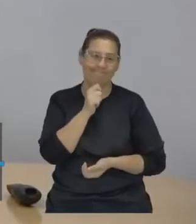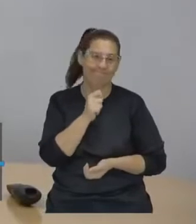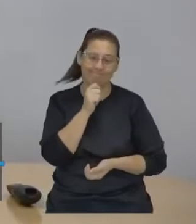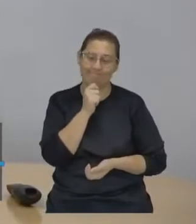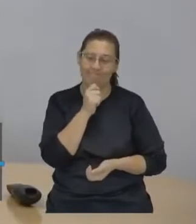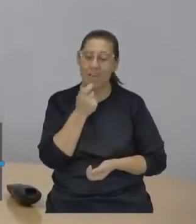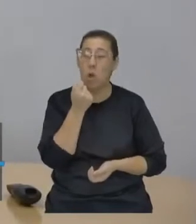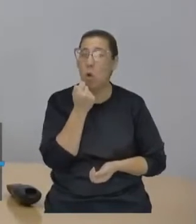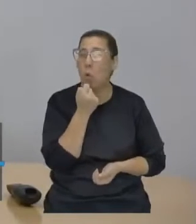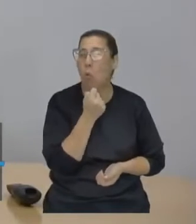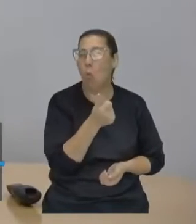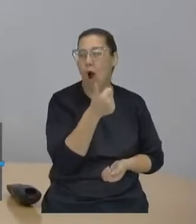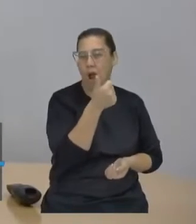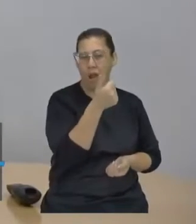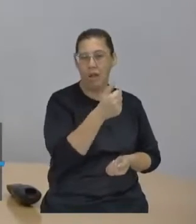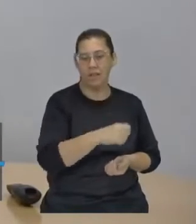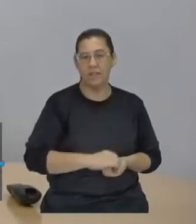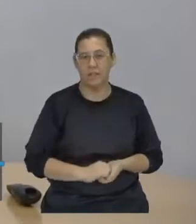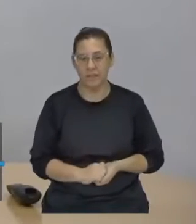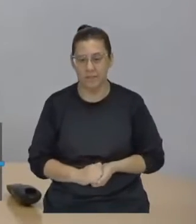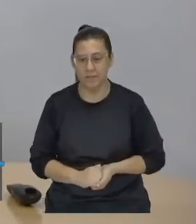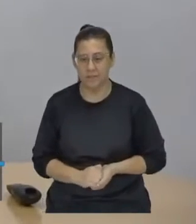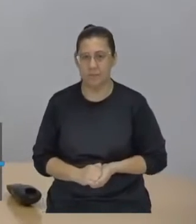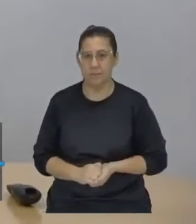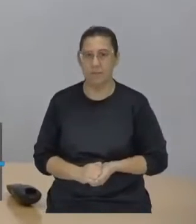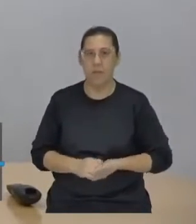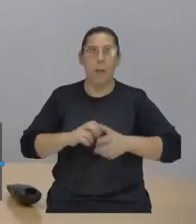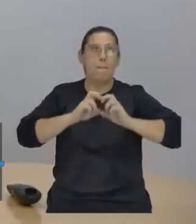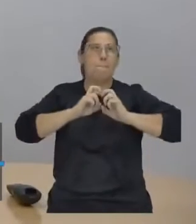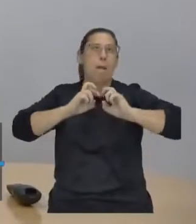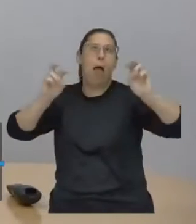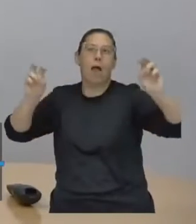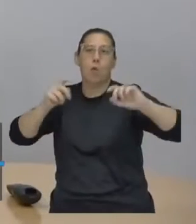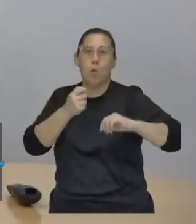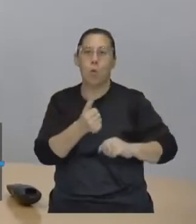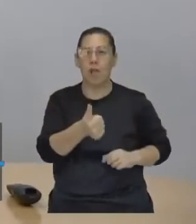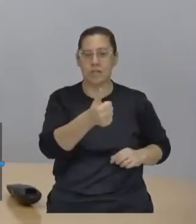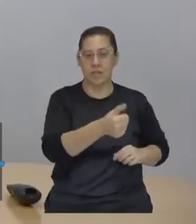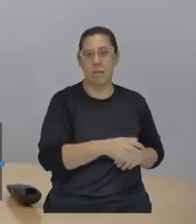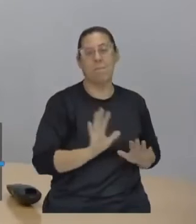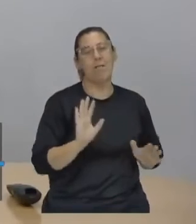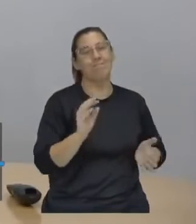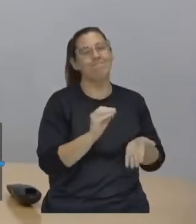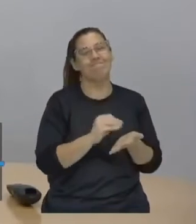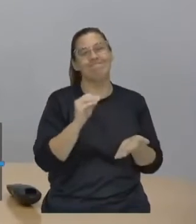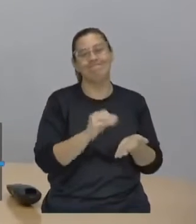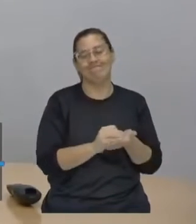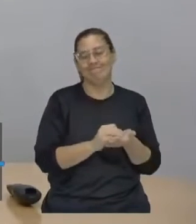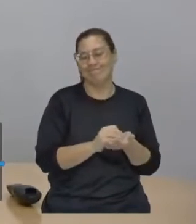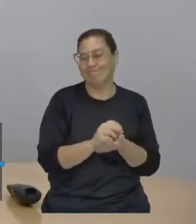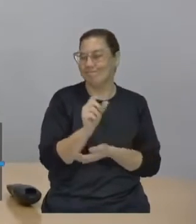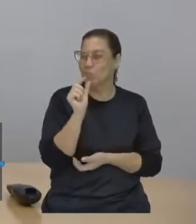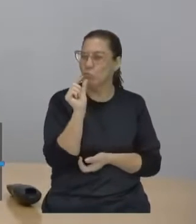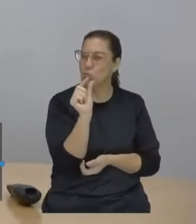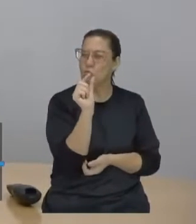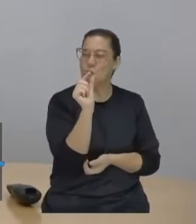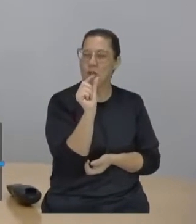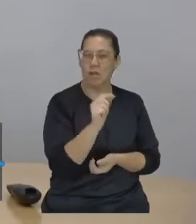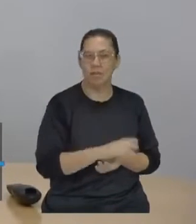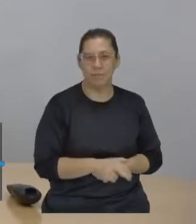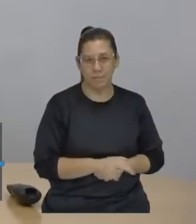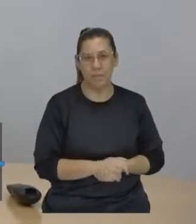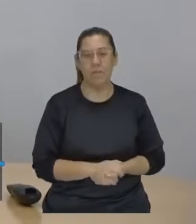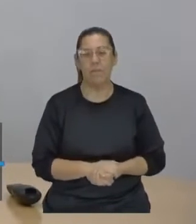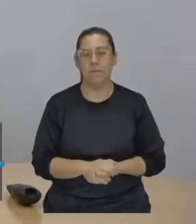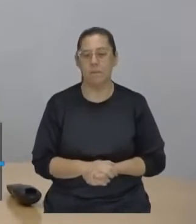eu quase gritei bingo, mas faltou um número para minha cartela cheia. Então, olha